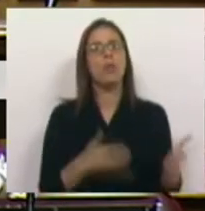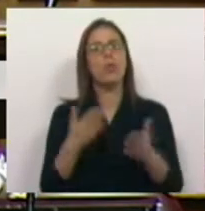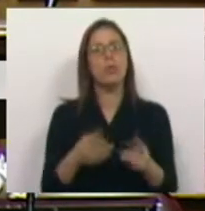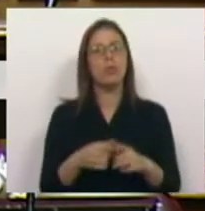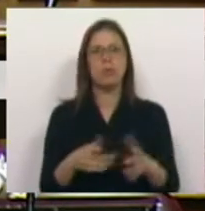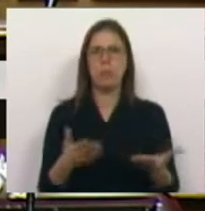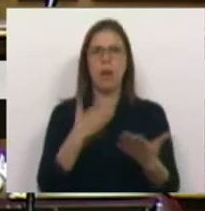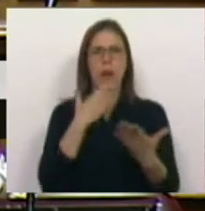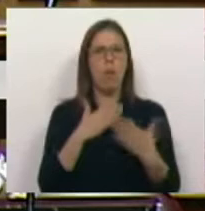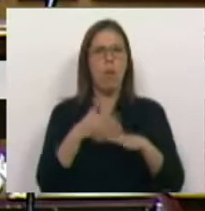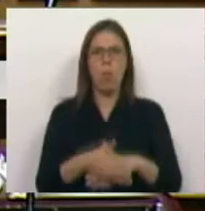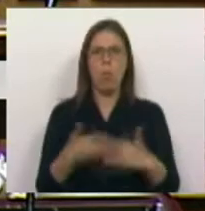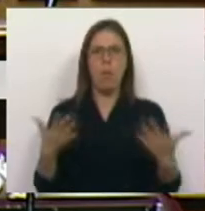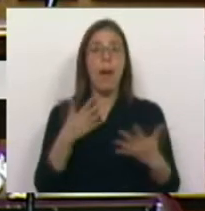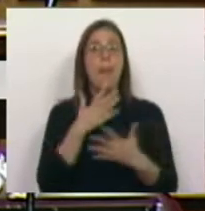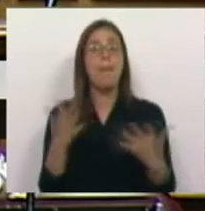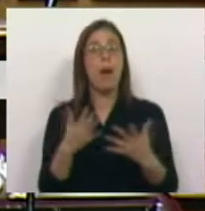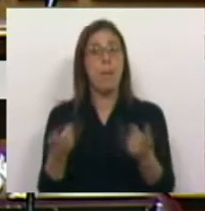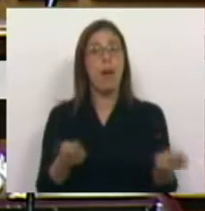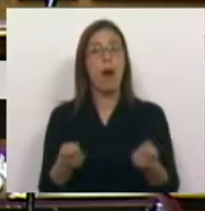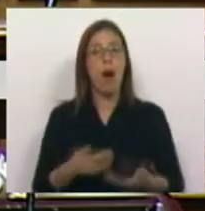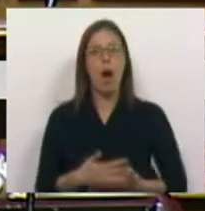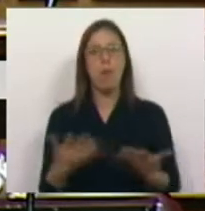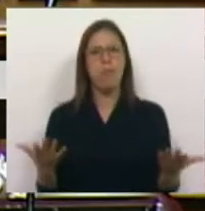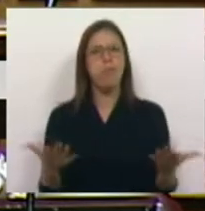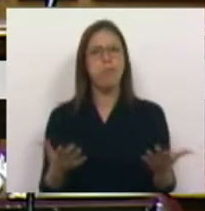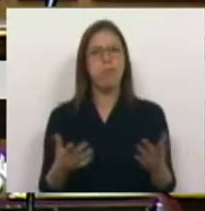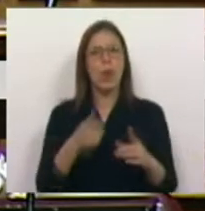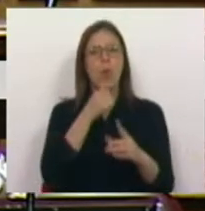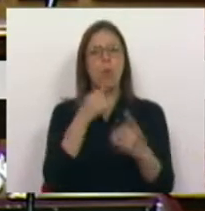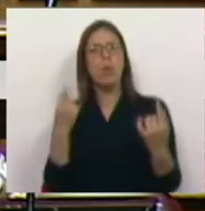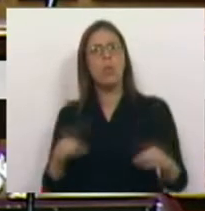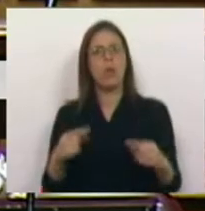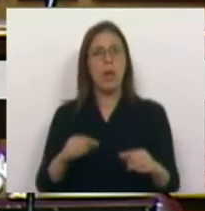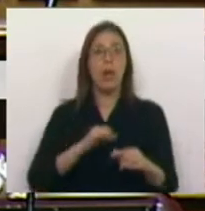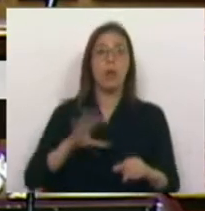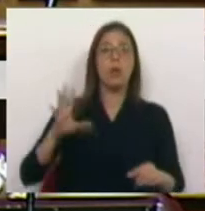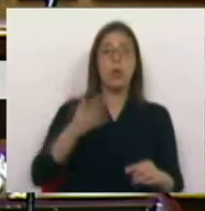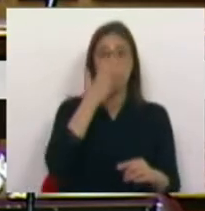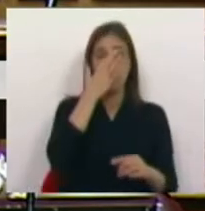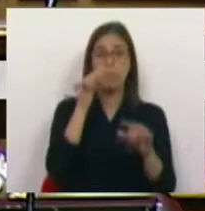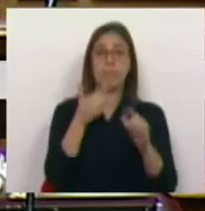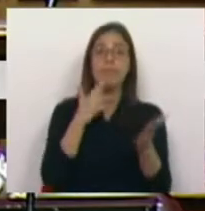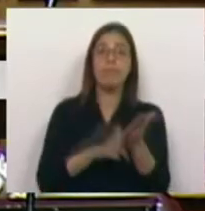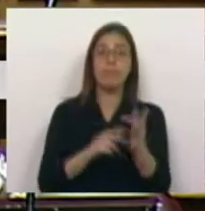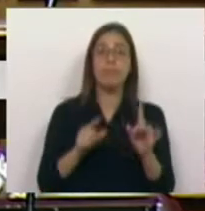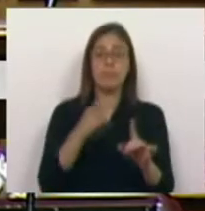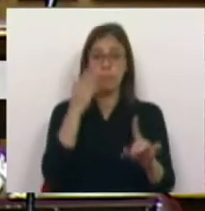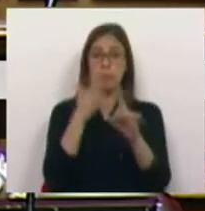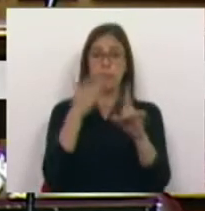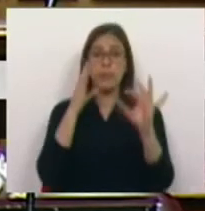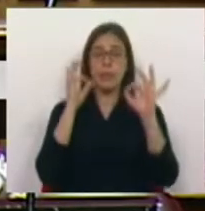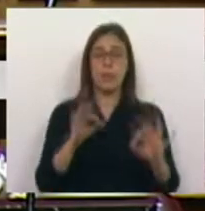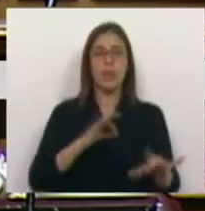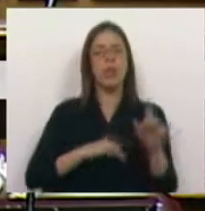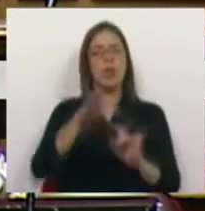é inacessível à grande maioria das organizações da produção existentes no nosso país. Esta é uma realidade objetiva,